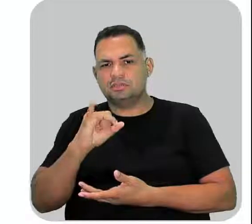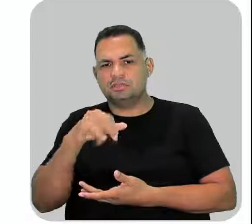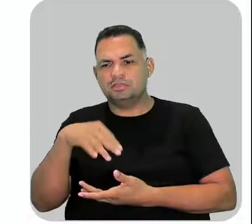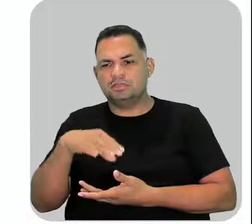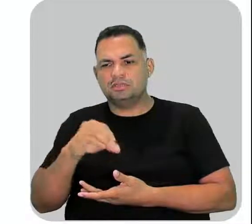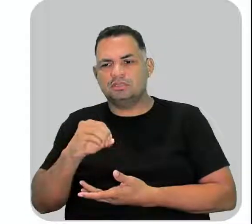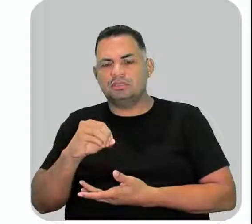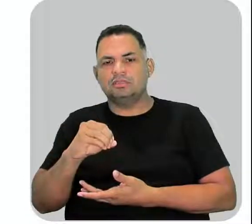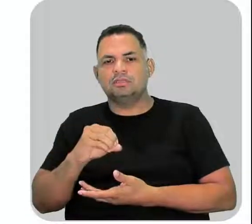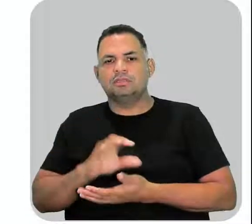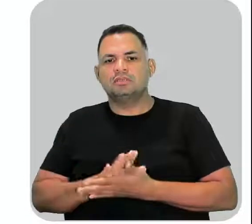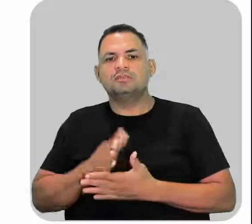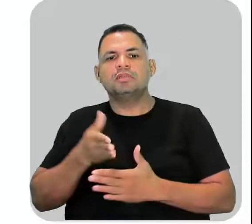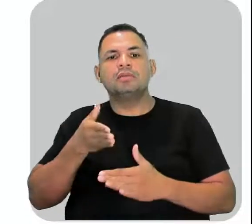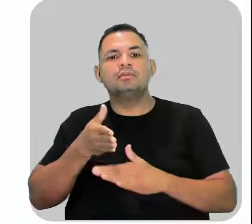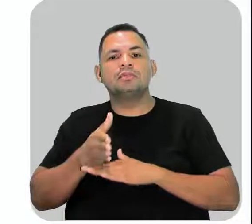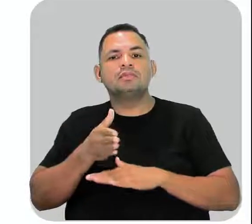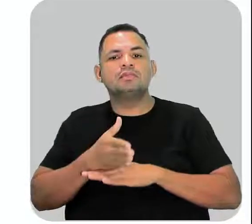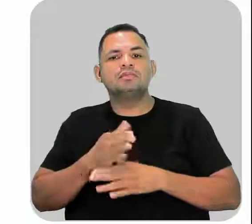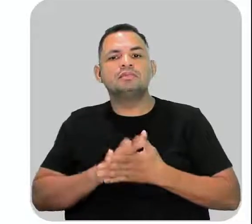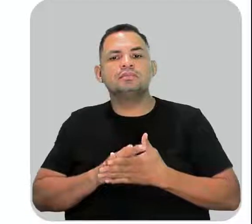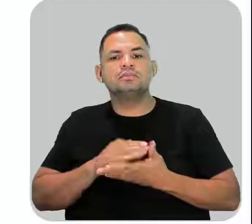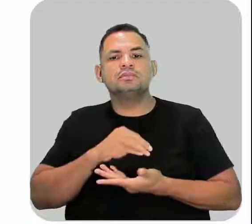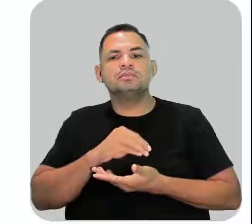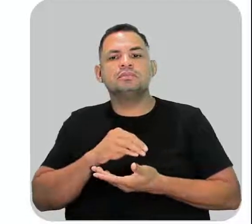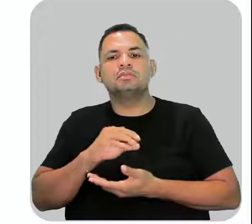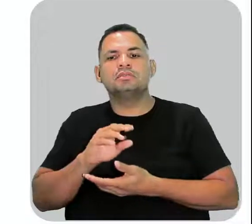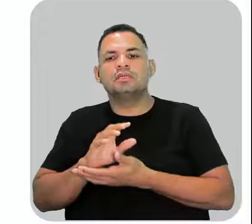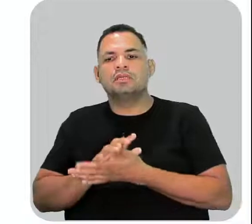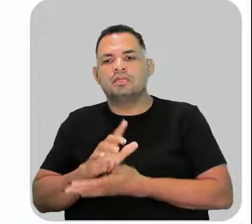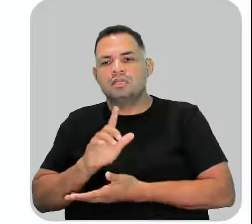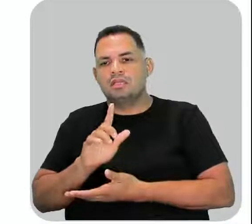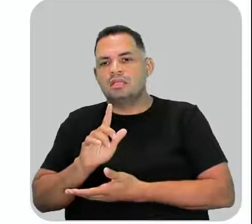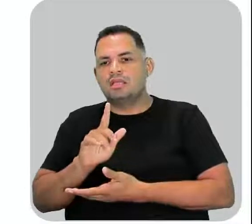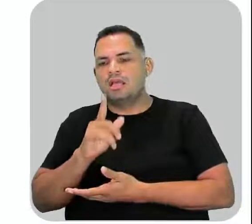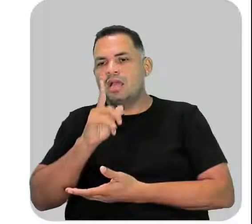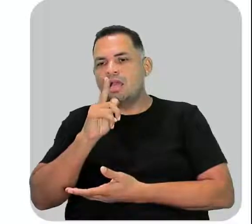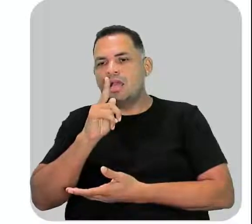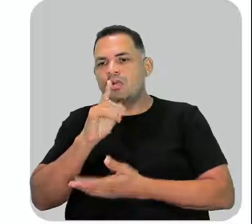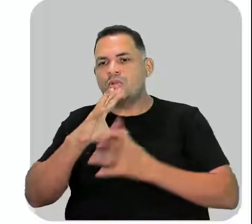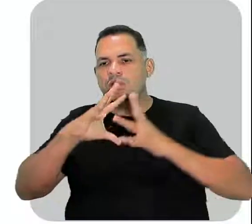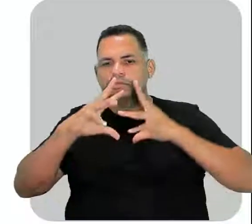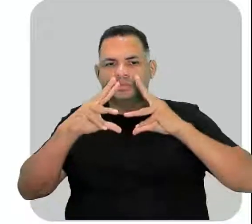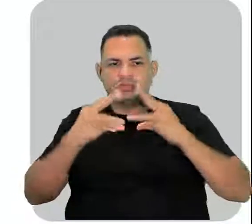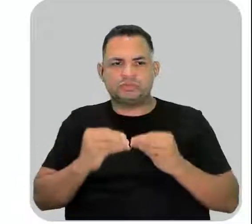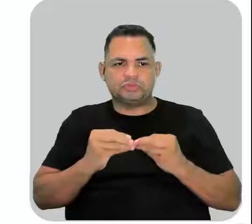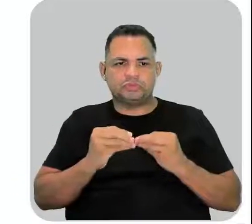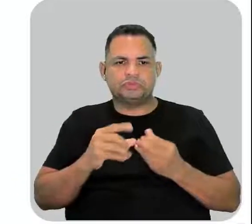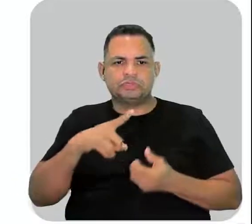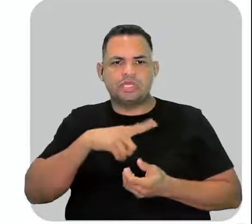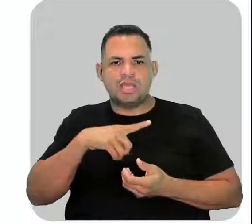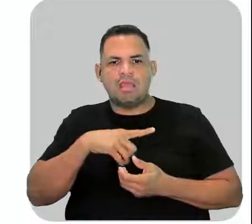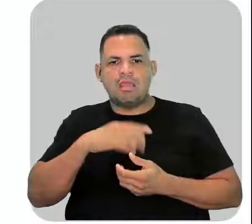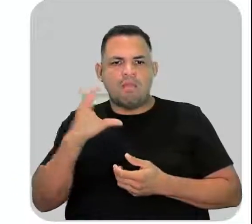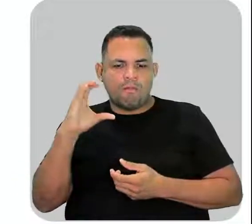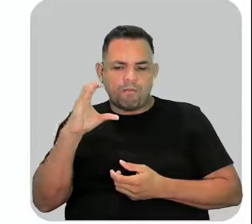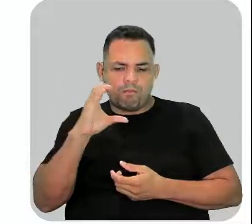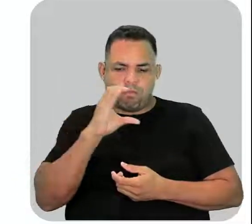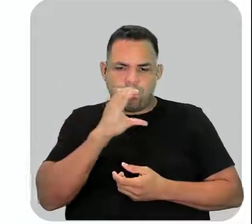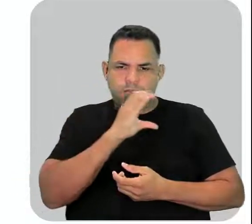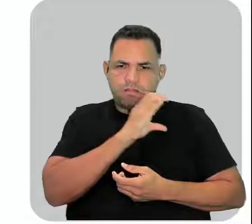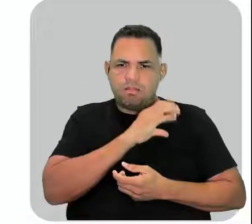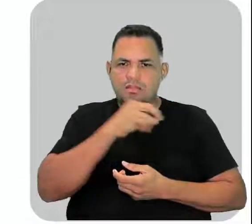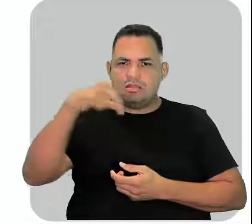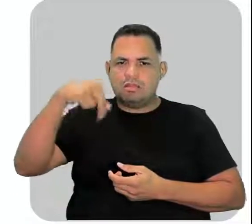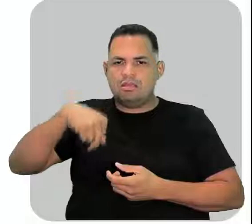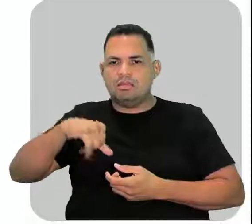X3-ino participa de uma hidrogenação total na presença de